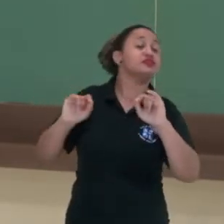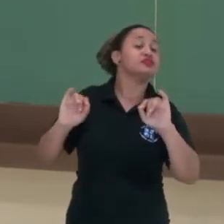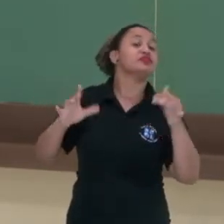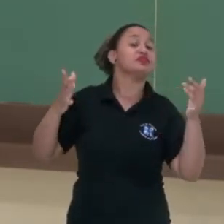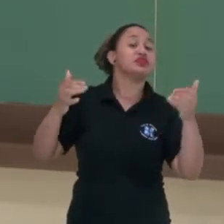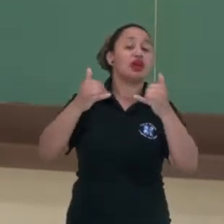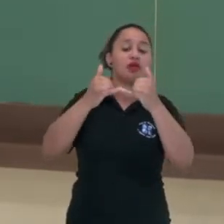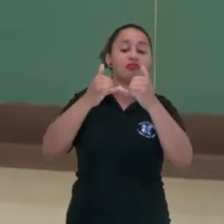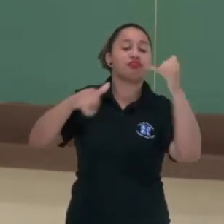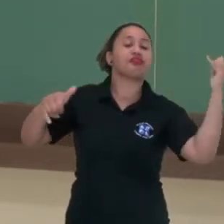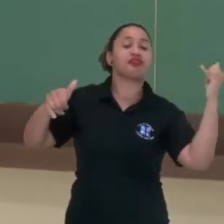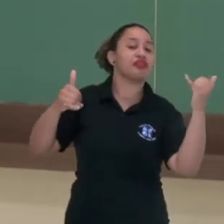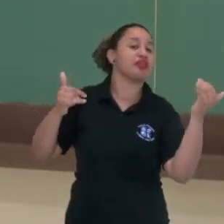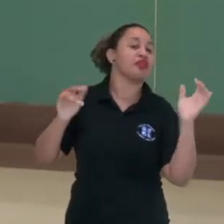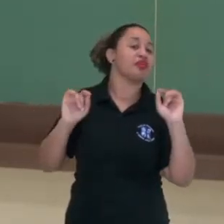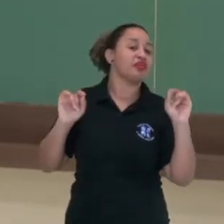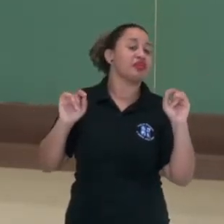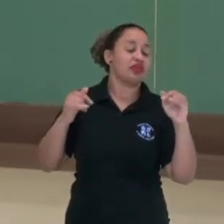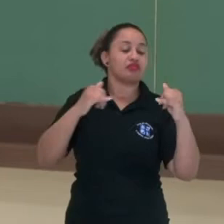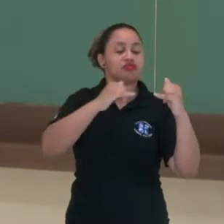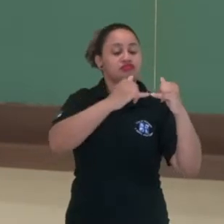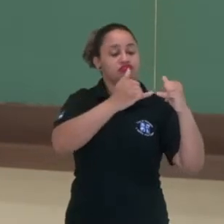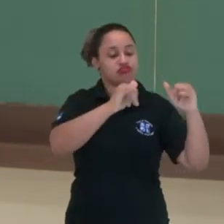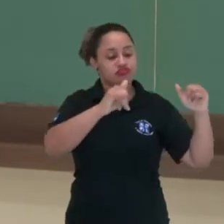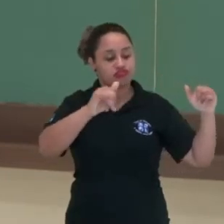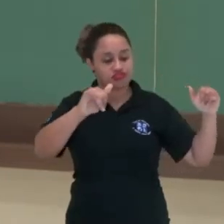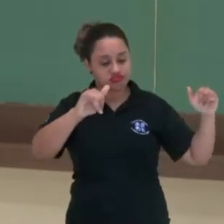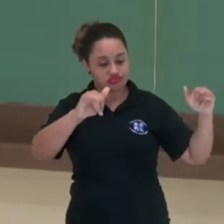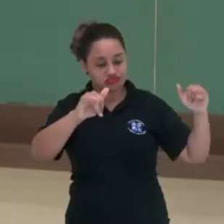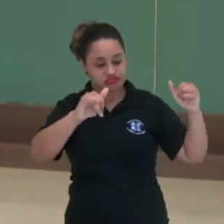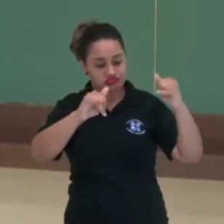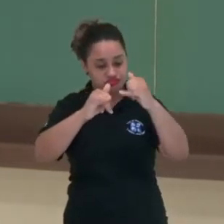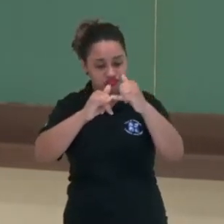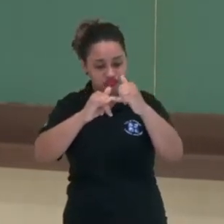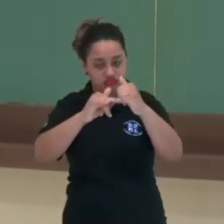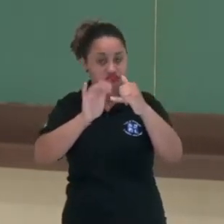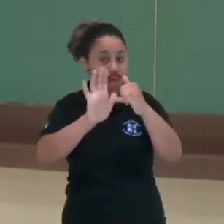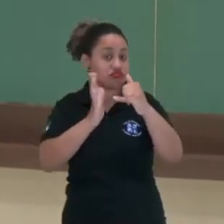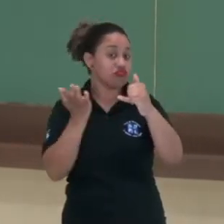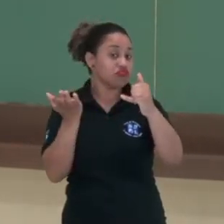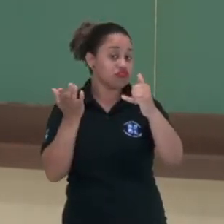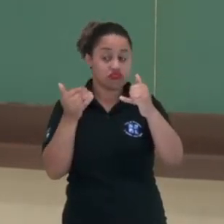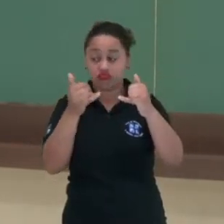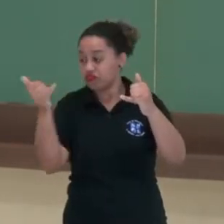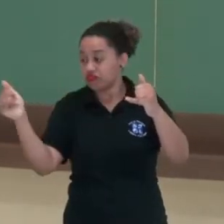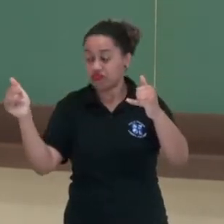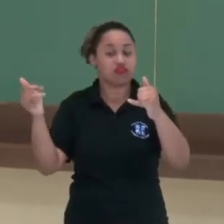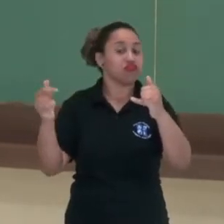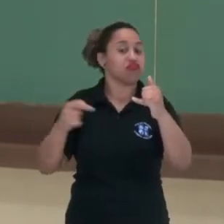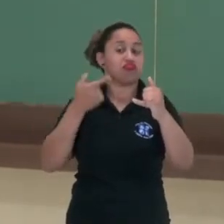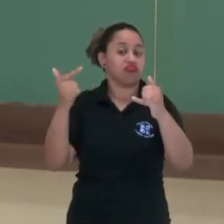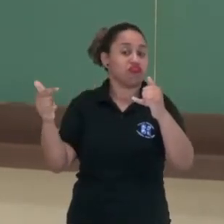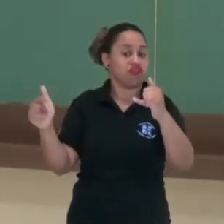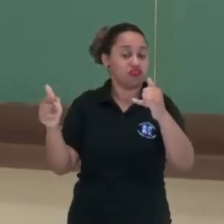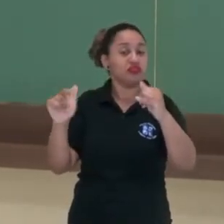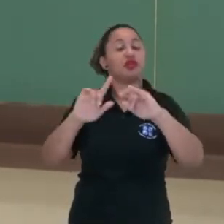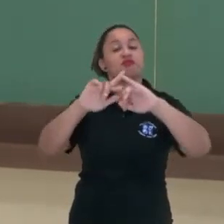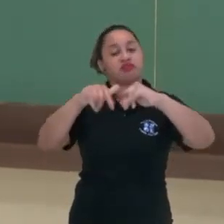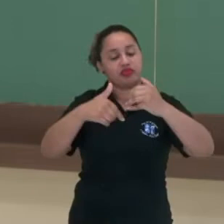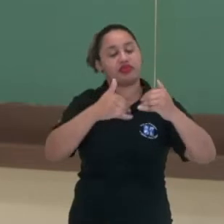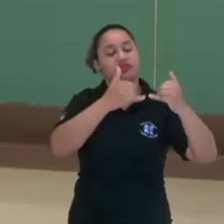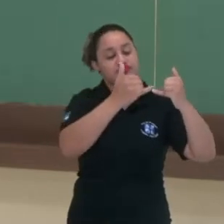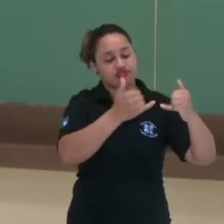corrente arrebentar? Está passando aqui a energia e ela para, né? Porque não tem como ela continuar. Então, por isso que é uma